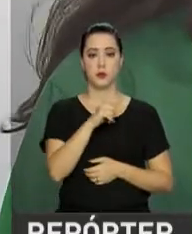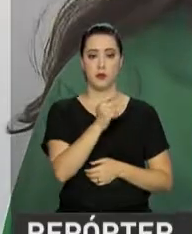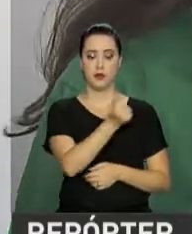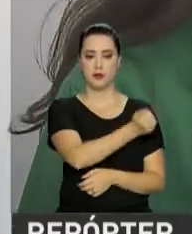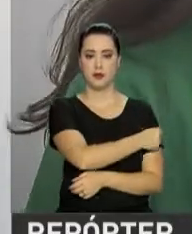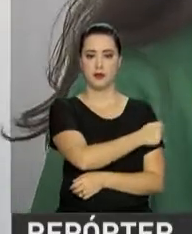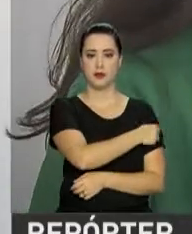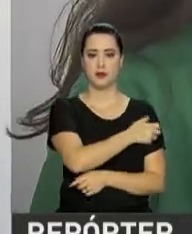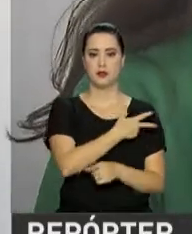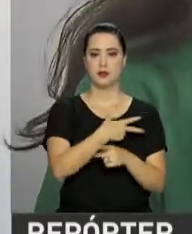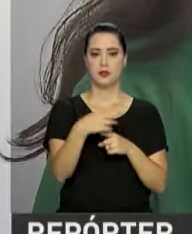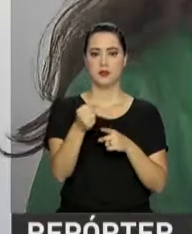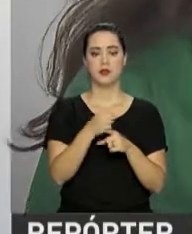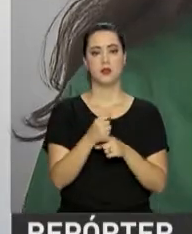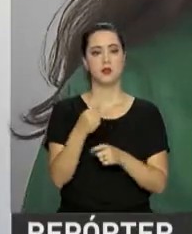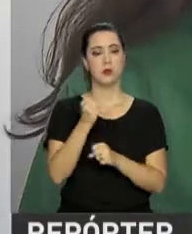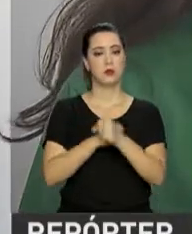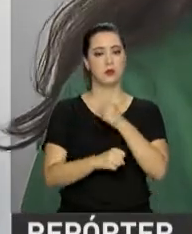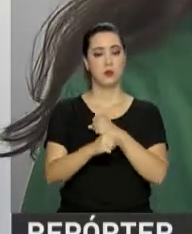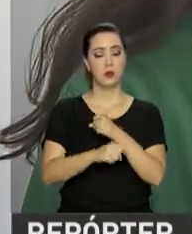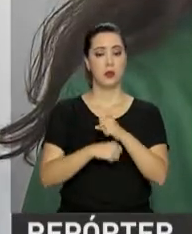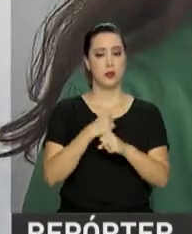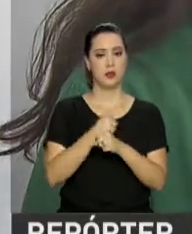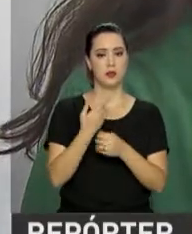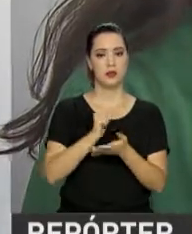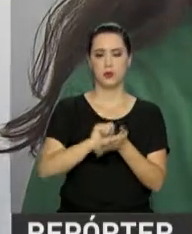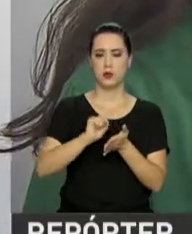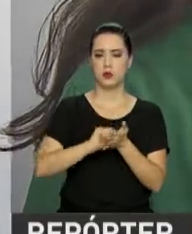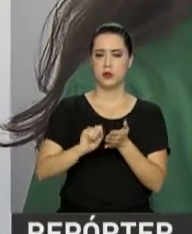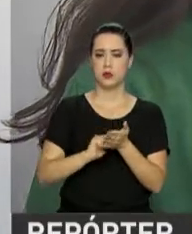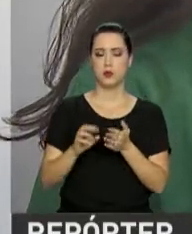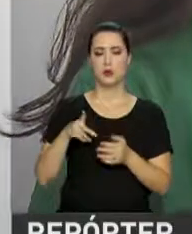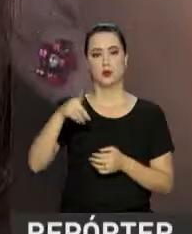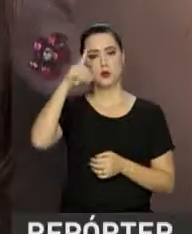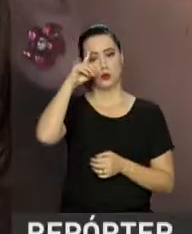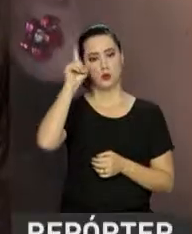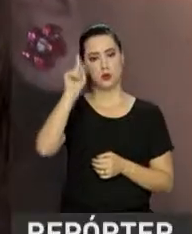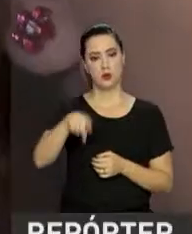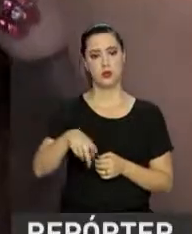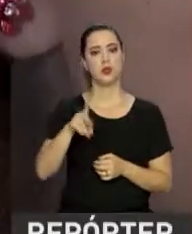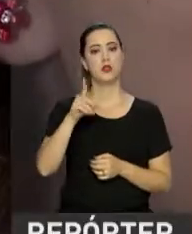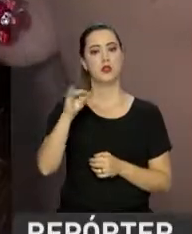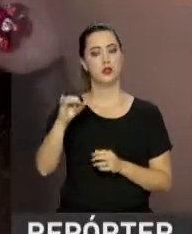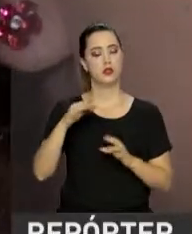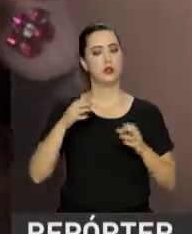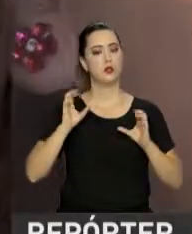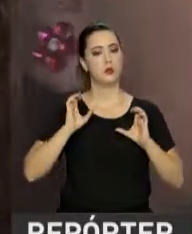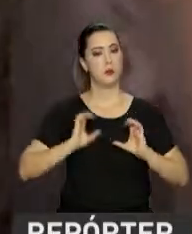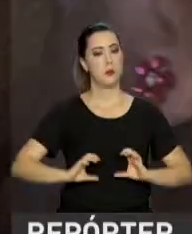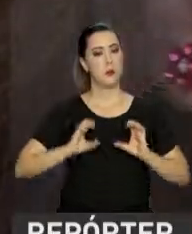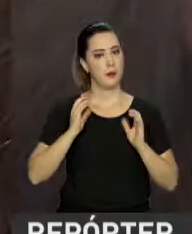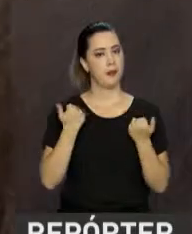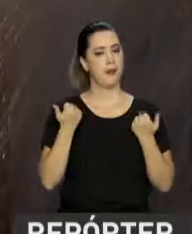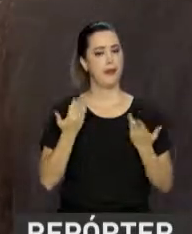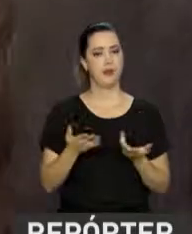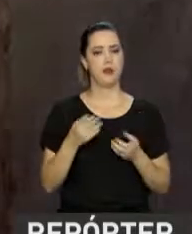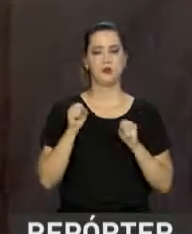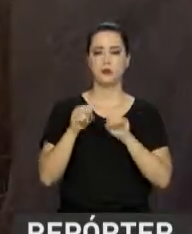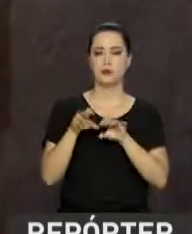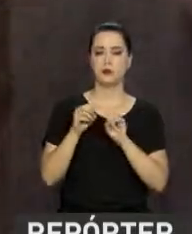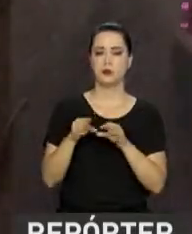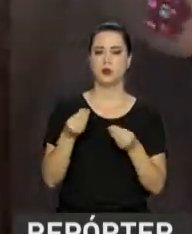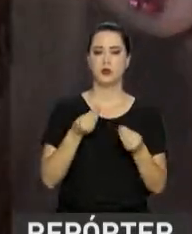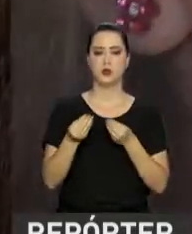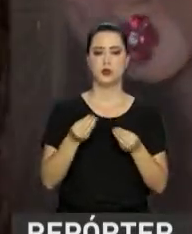estudante nenhum no ano passado com uma redação todo dia é dia de cidadania e dá uma aula sobre como